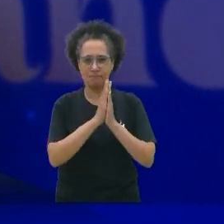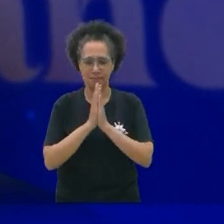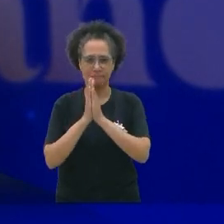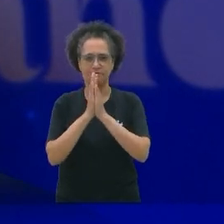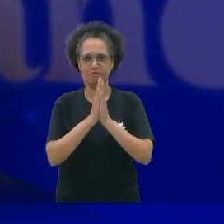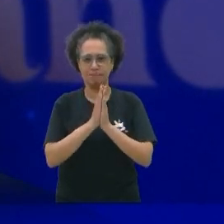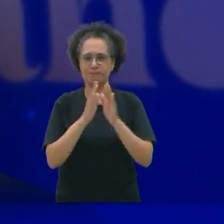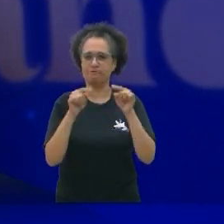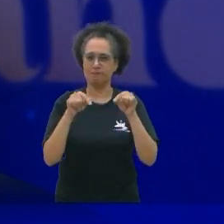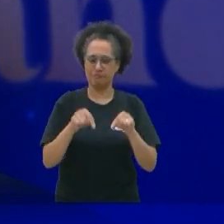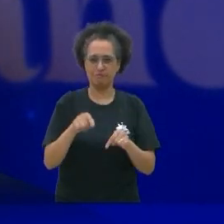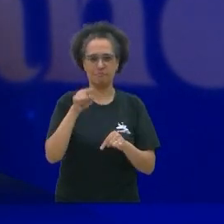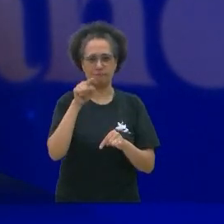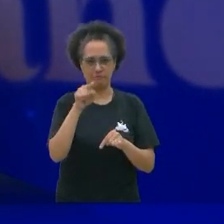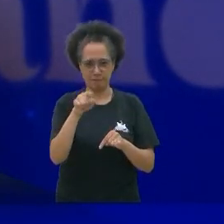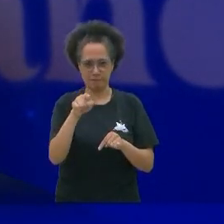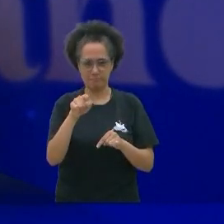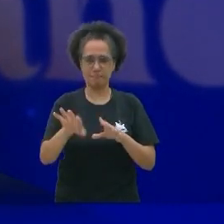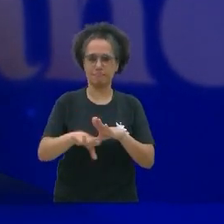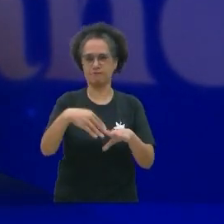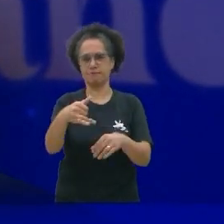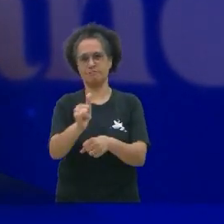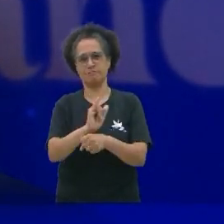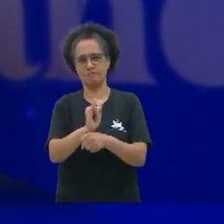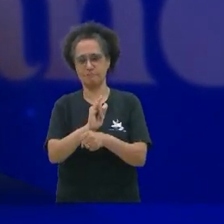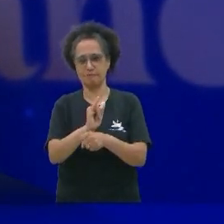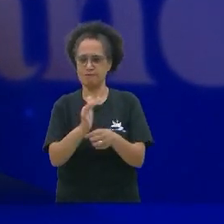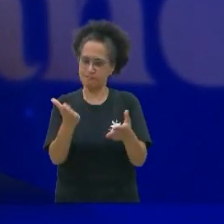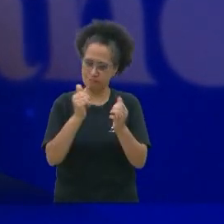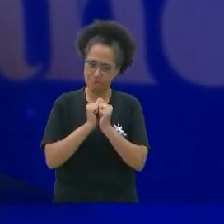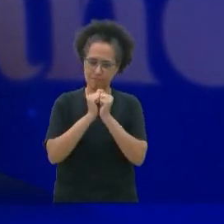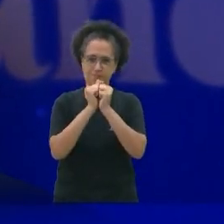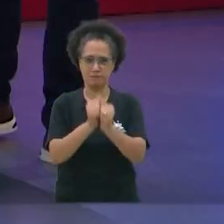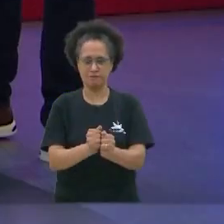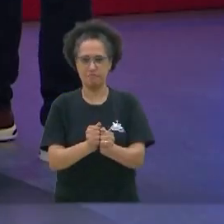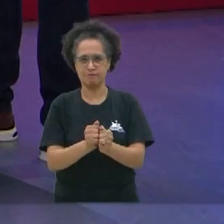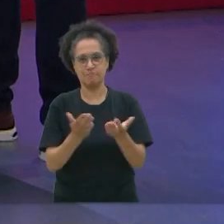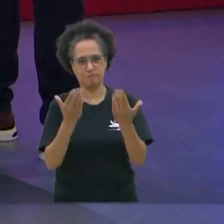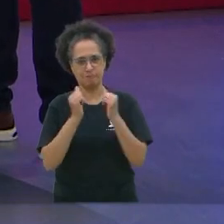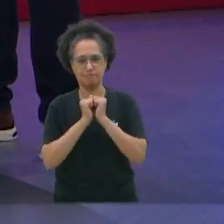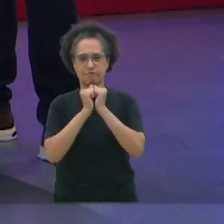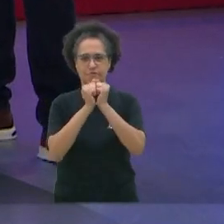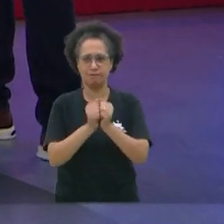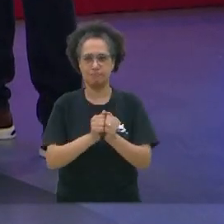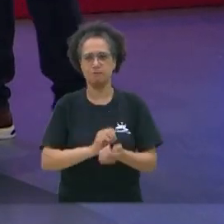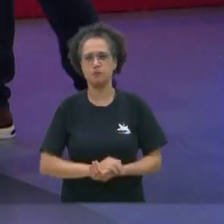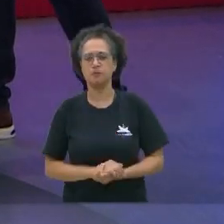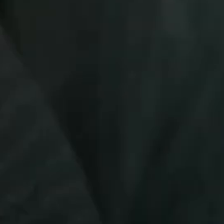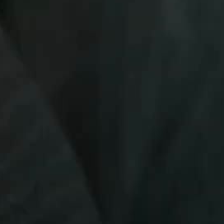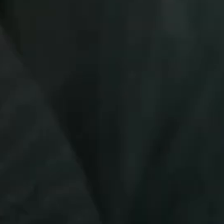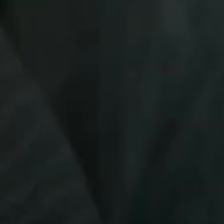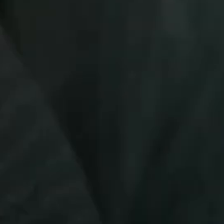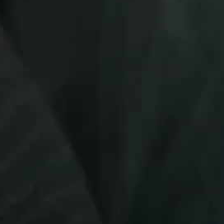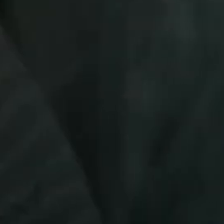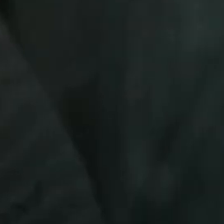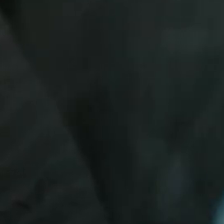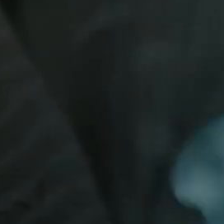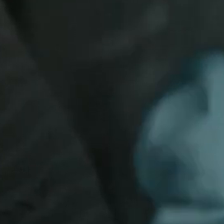canal do YouTube, vai continuar também cantando, tá bom? Vamos lá, irmã. E o bom...